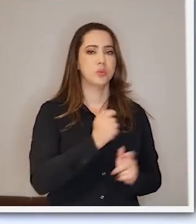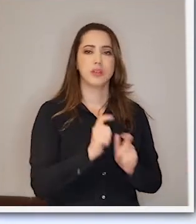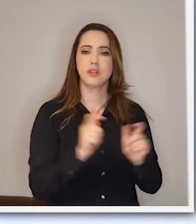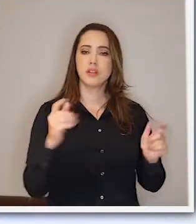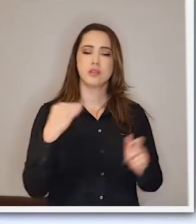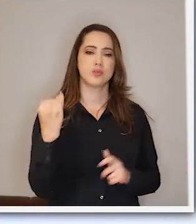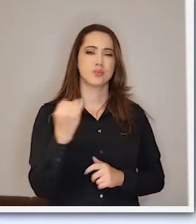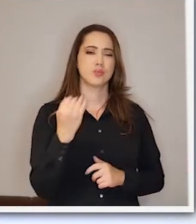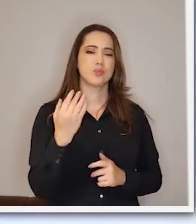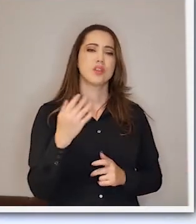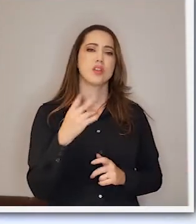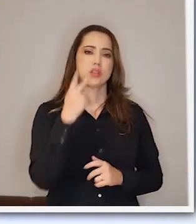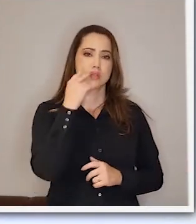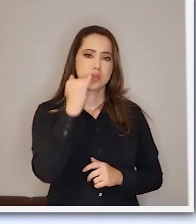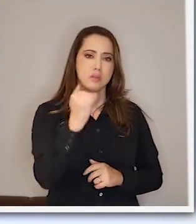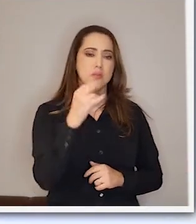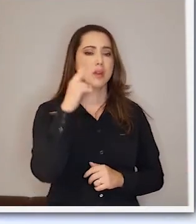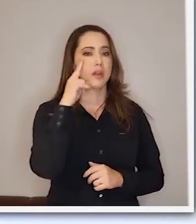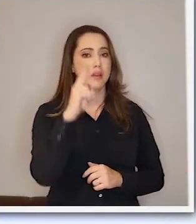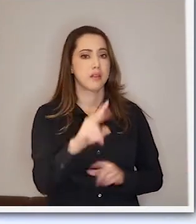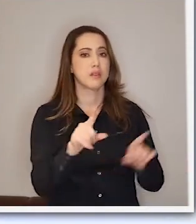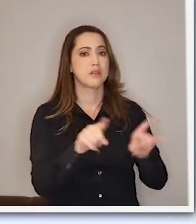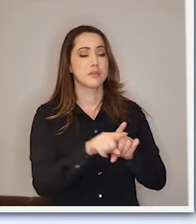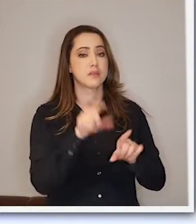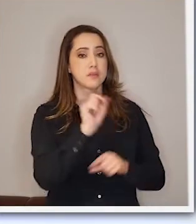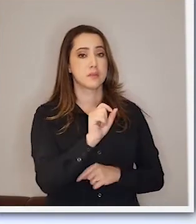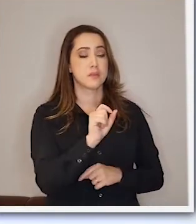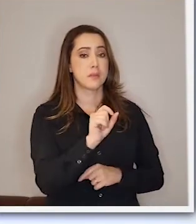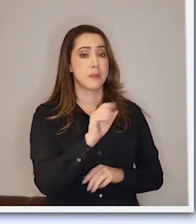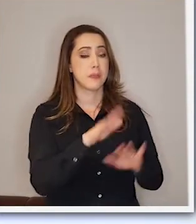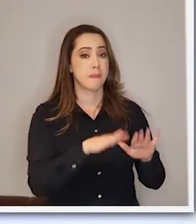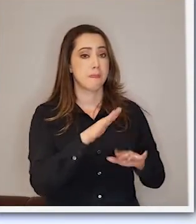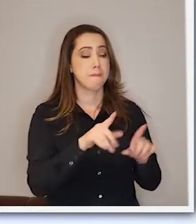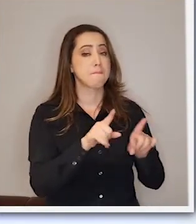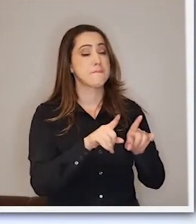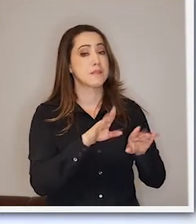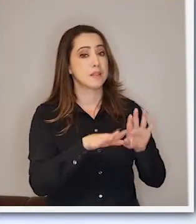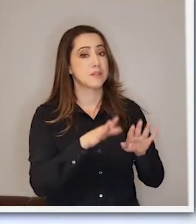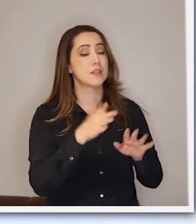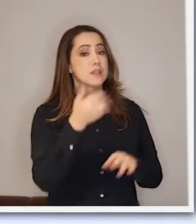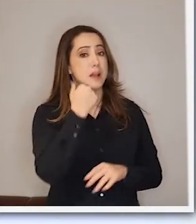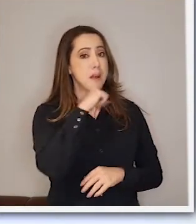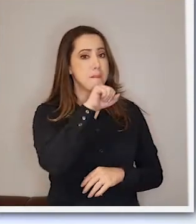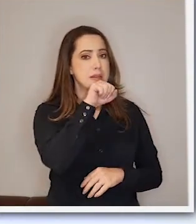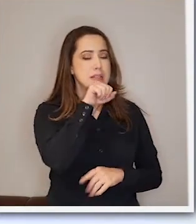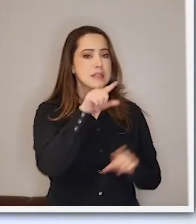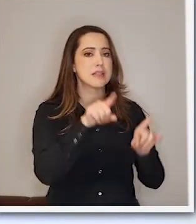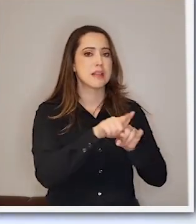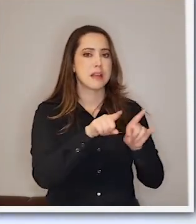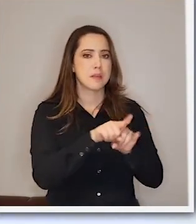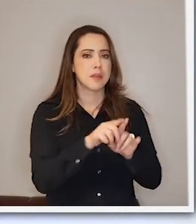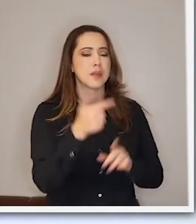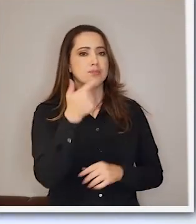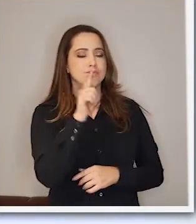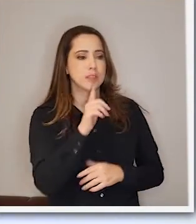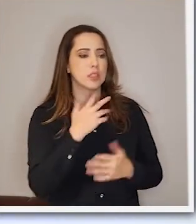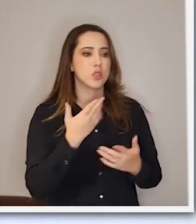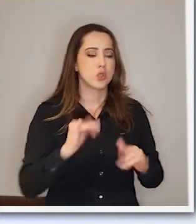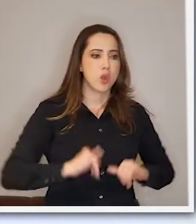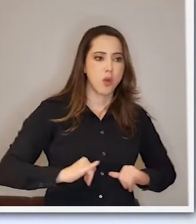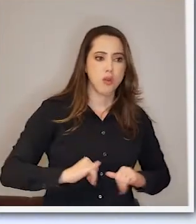dos pais, eles entram em luto interior e as mães também entram. Só que as mães conseguem de alguma